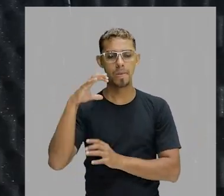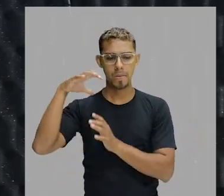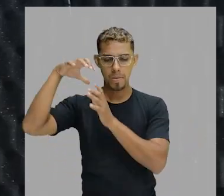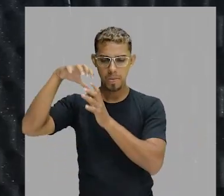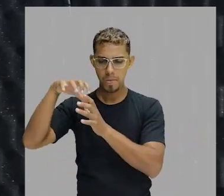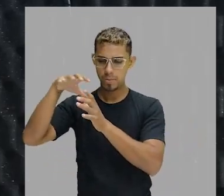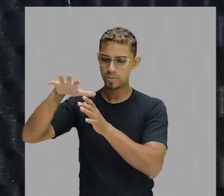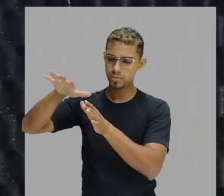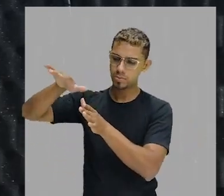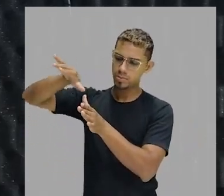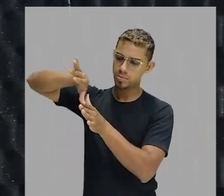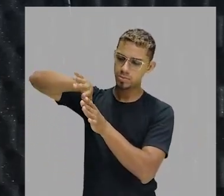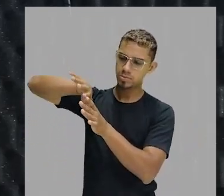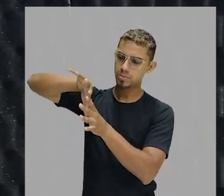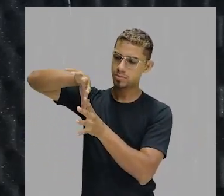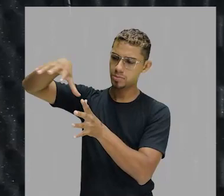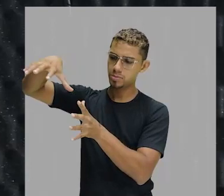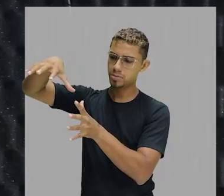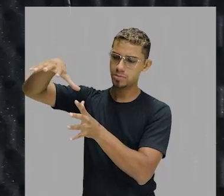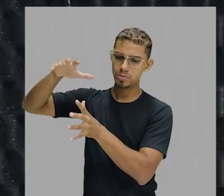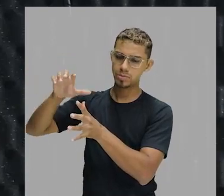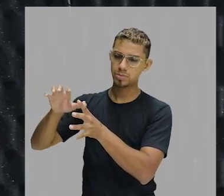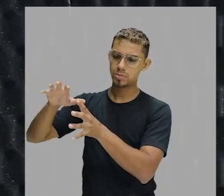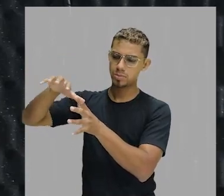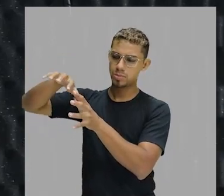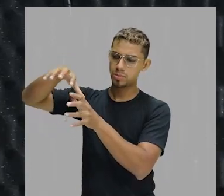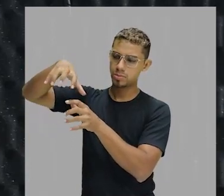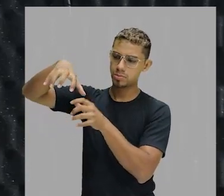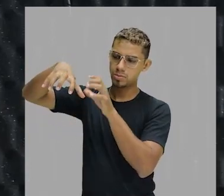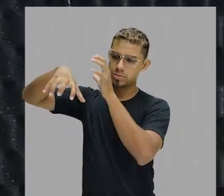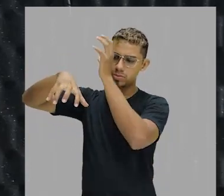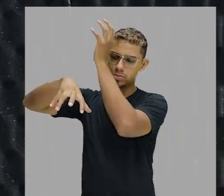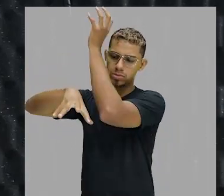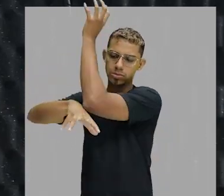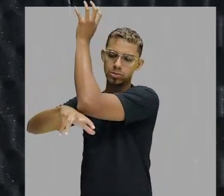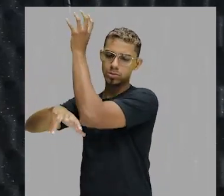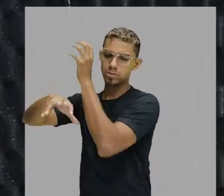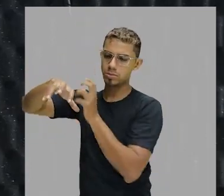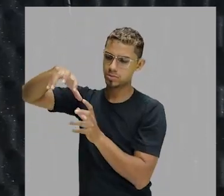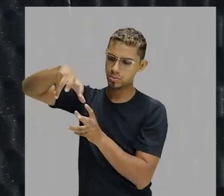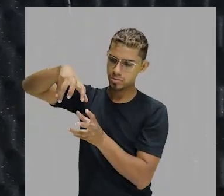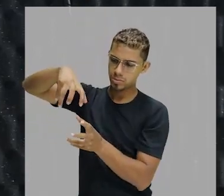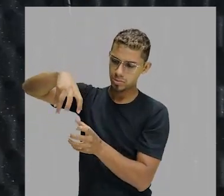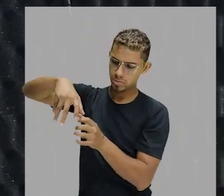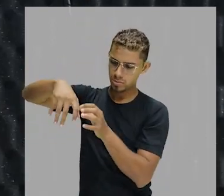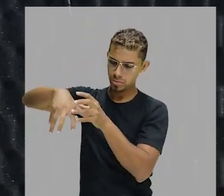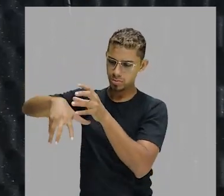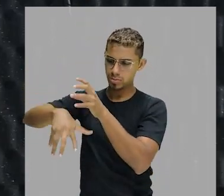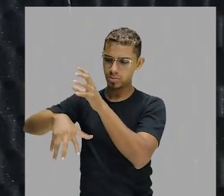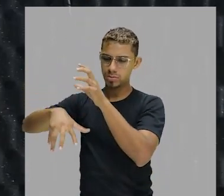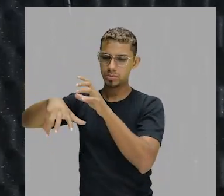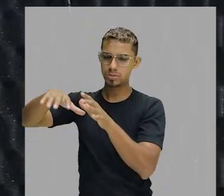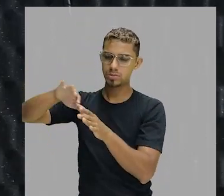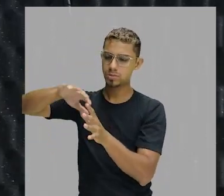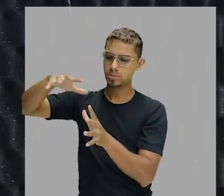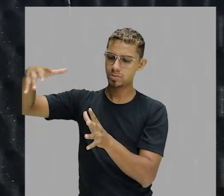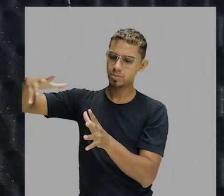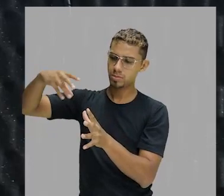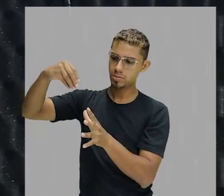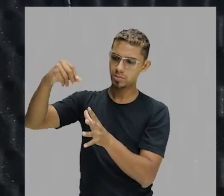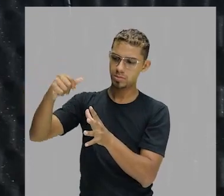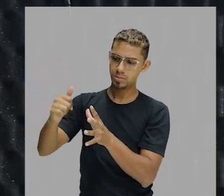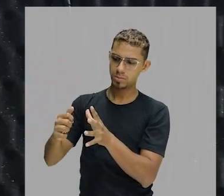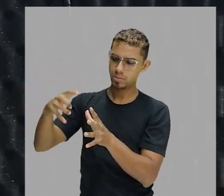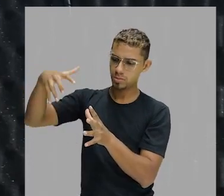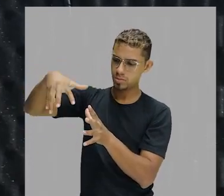o fato, né? Imagina que as raízes dessas plantas elas funcionam como verdadeiras cordas no solo, segurando essas estruturas.